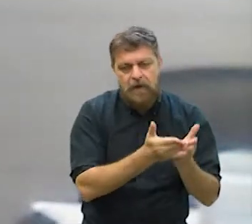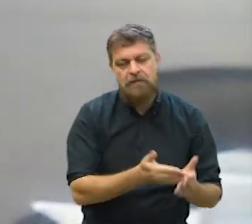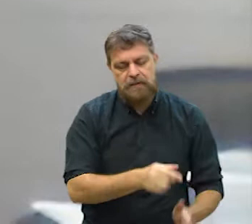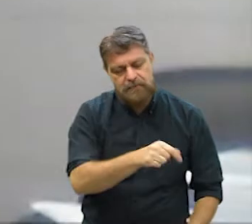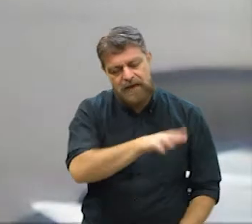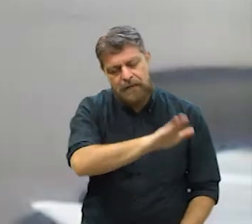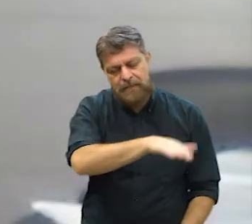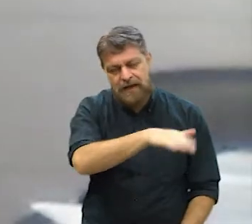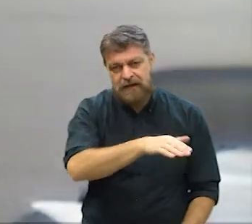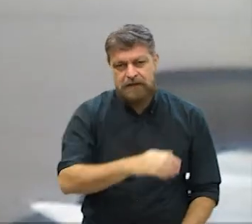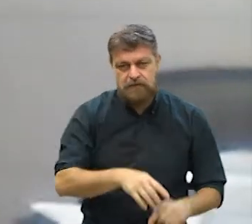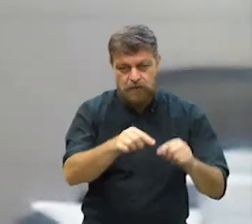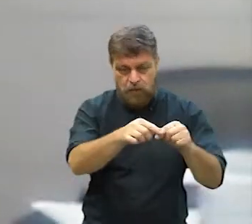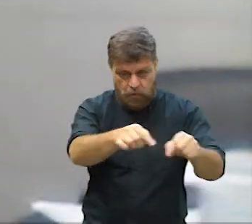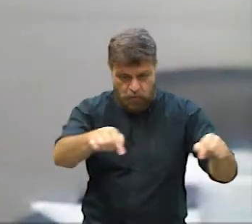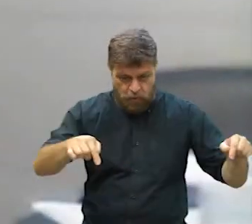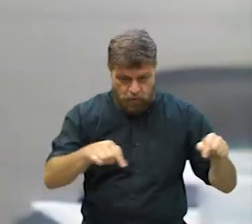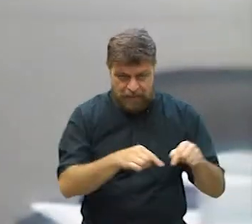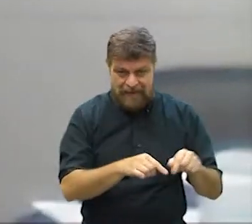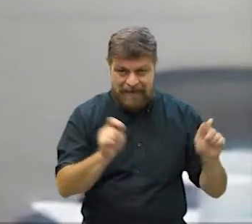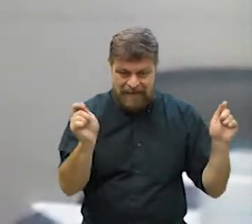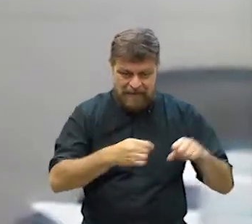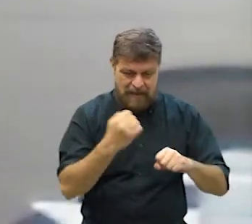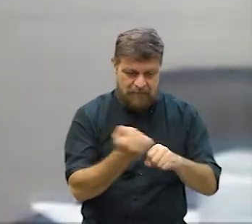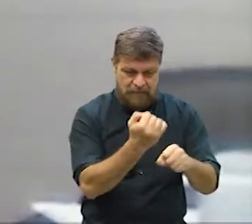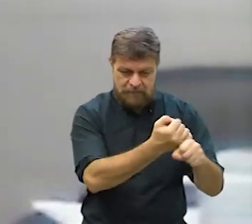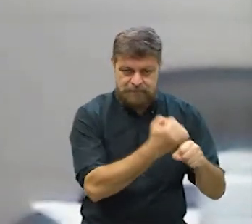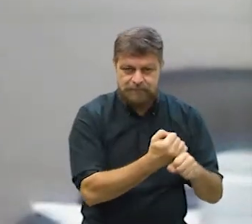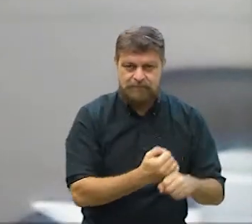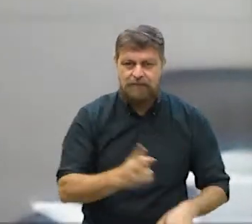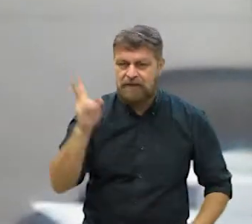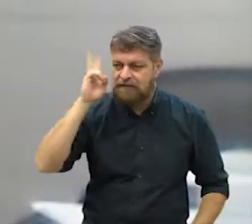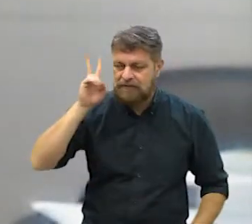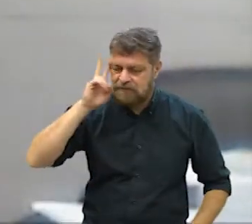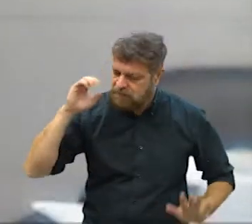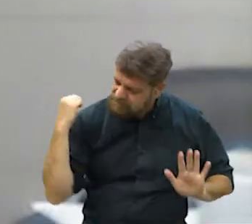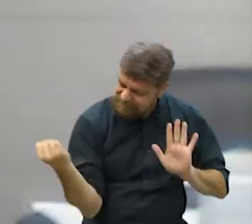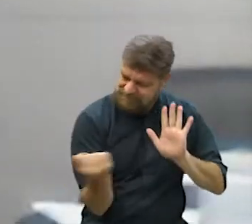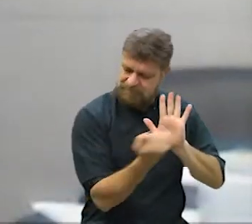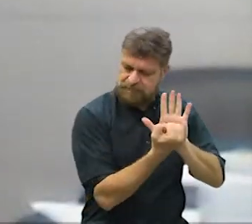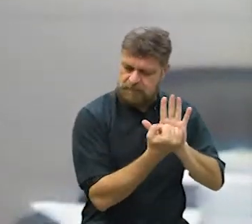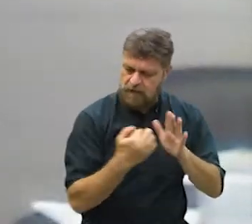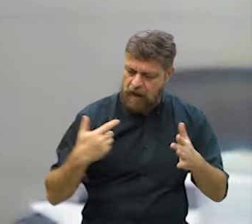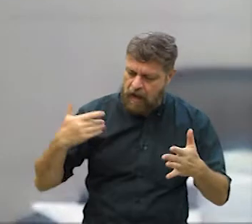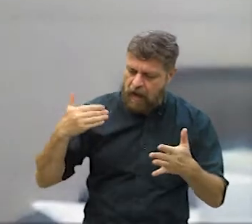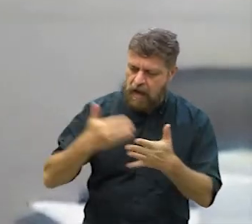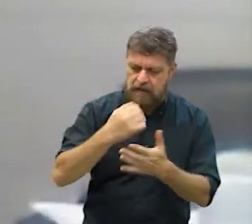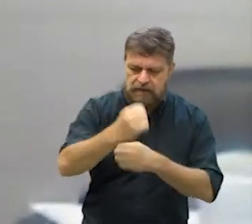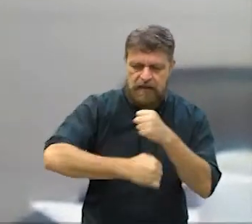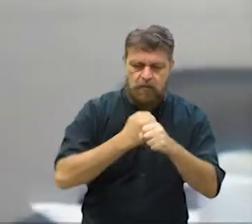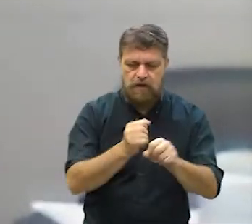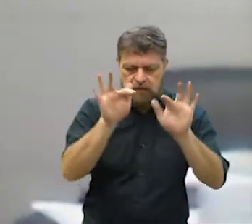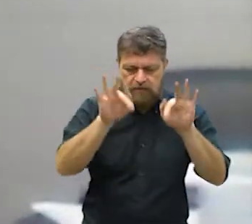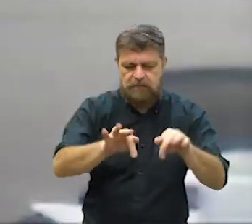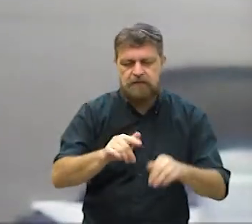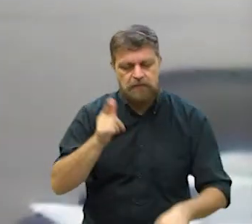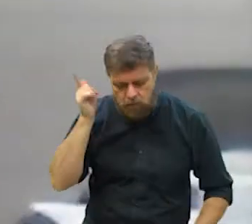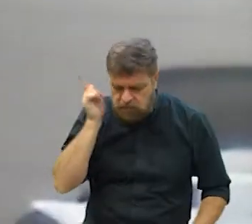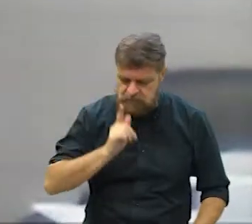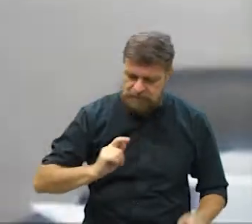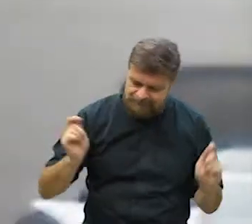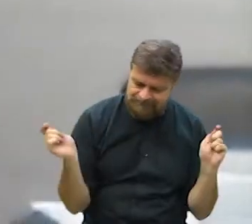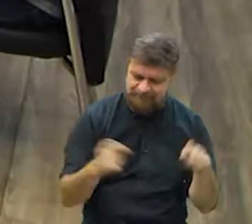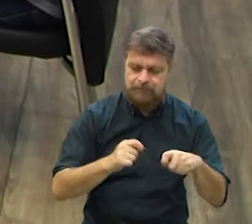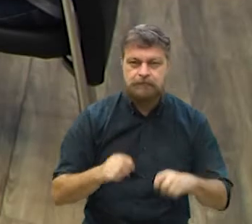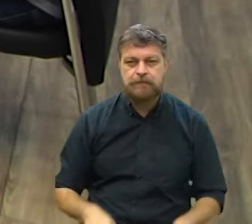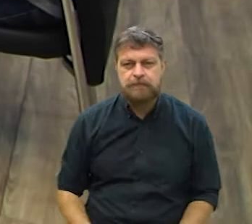O loteamento de terrenos acessíveis vai ser histórico isso aí. E, se Deus quiser, até o final do ano nós vamos deslanchar com